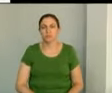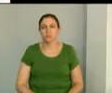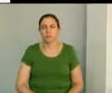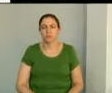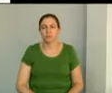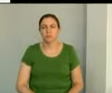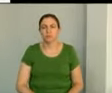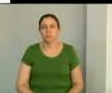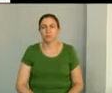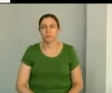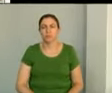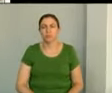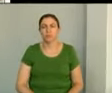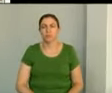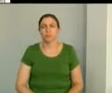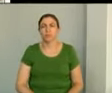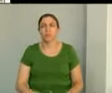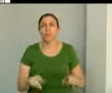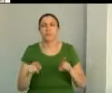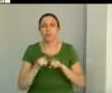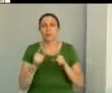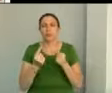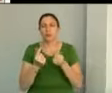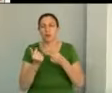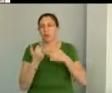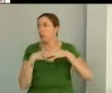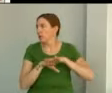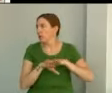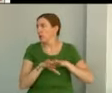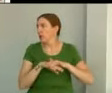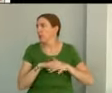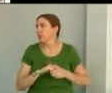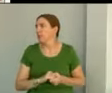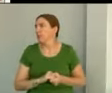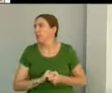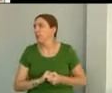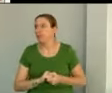milhões, então, previstos aí para 2025.